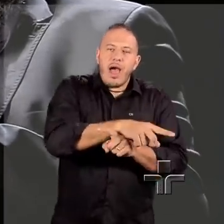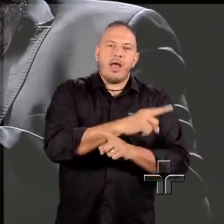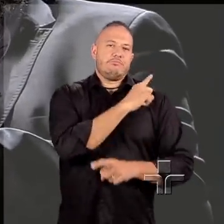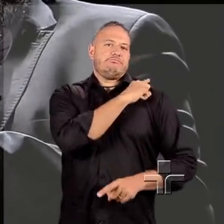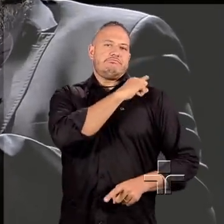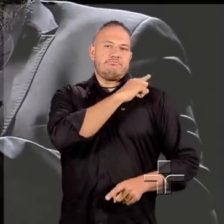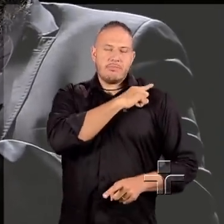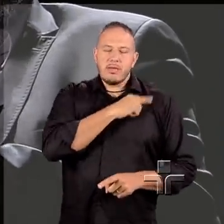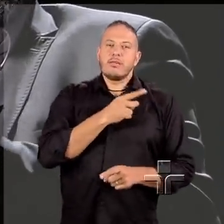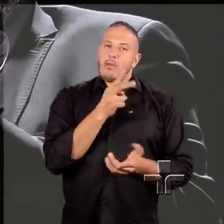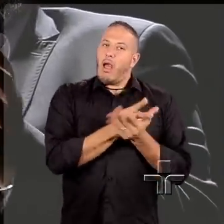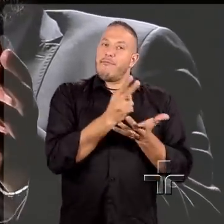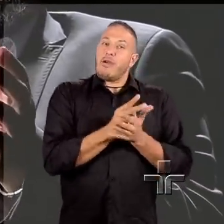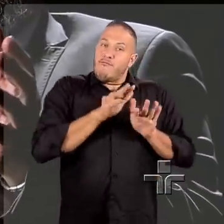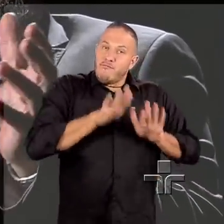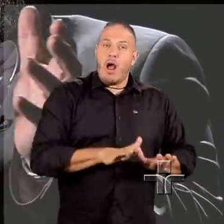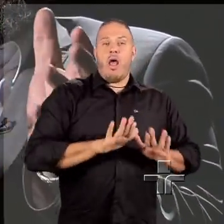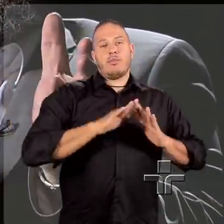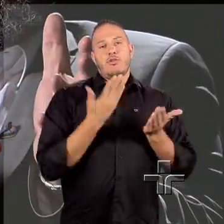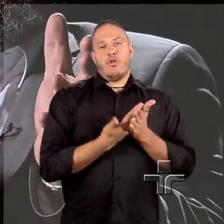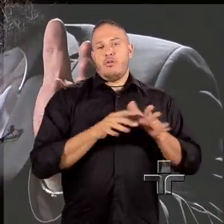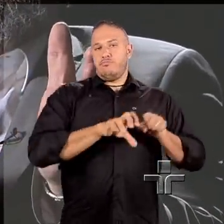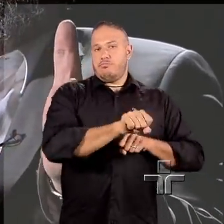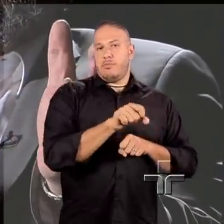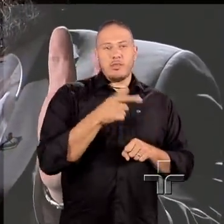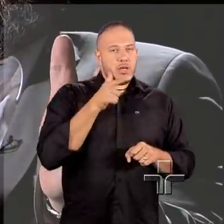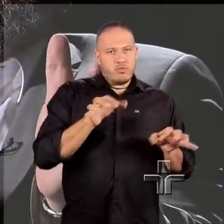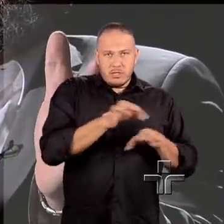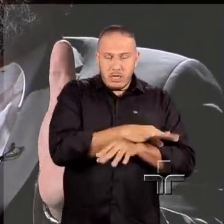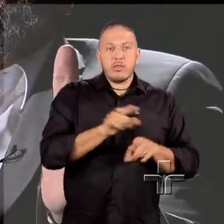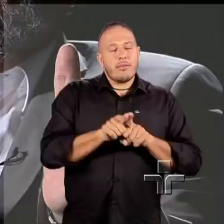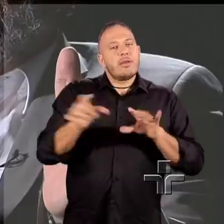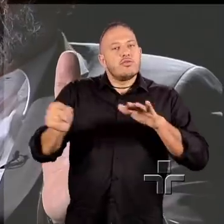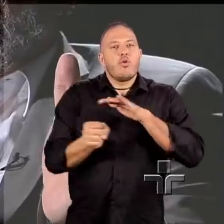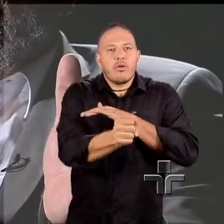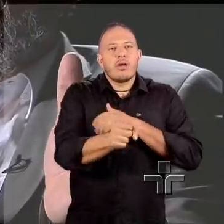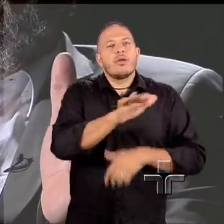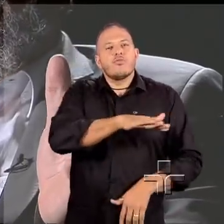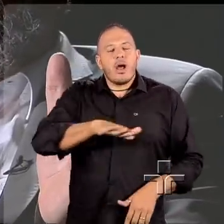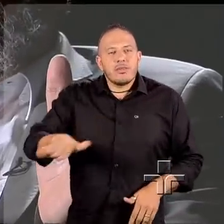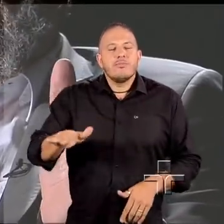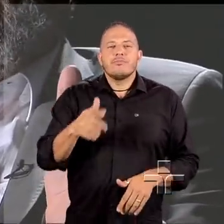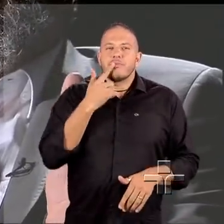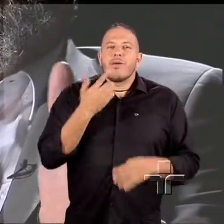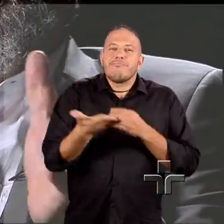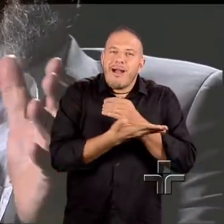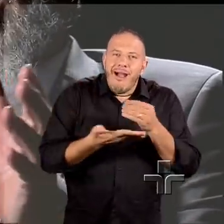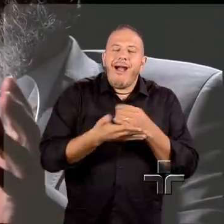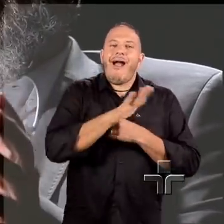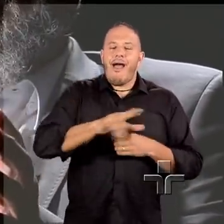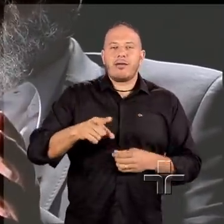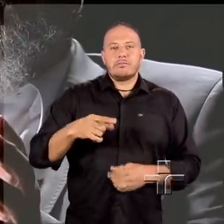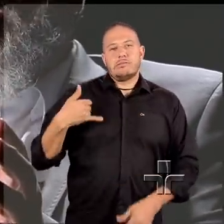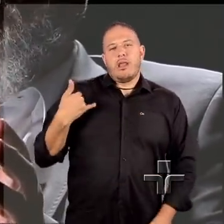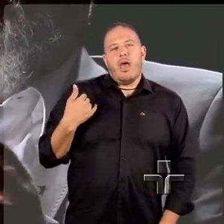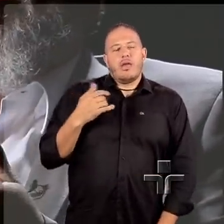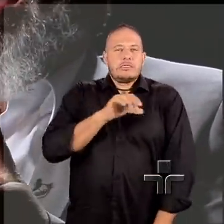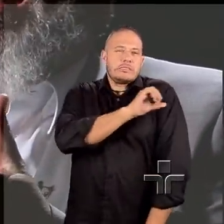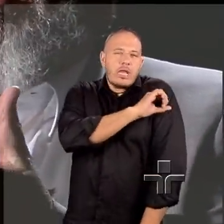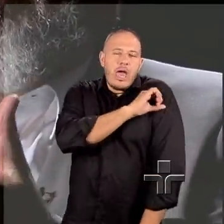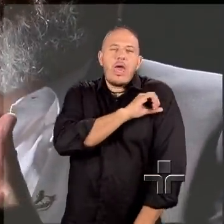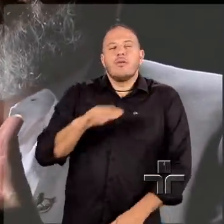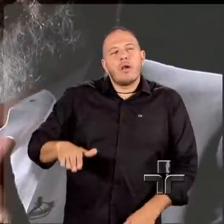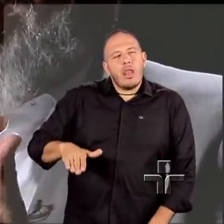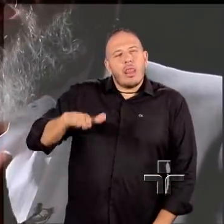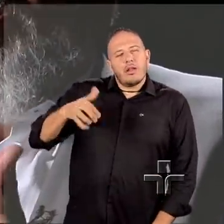a permanência nele. A nossa dificuldade em relação à colocação de crianças na educação infantil, isto é, de 0 a 5 anos,